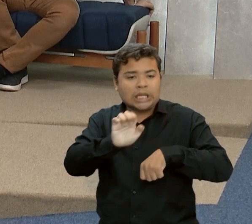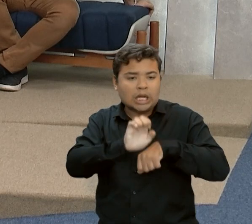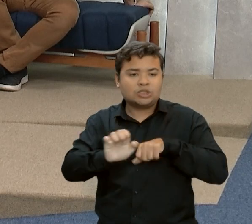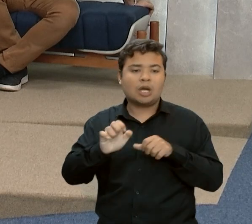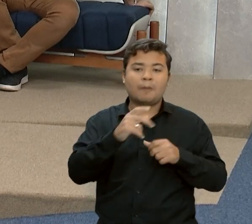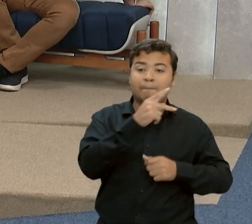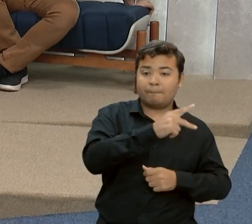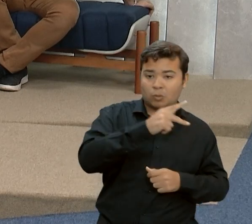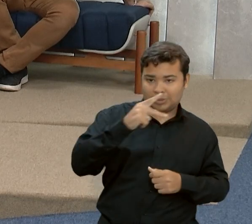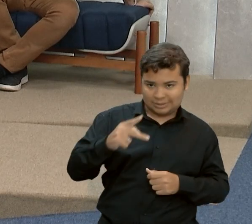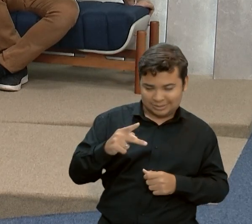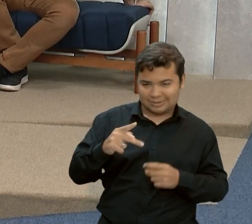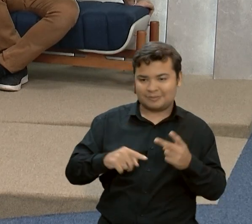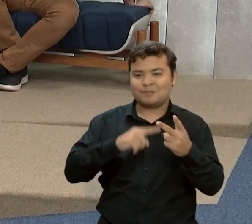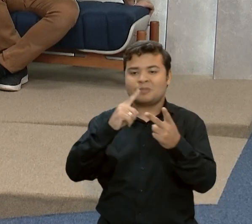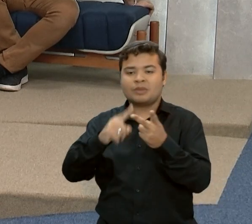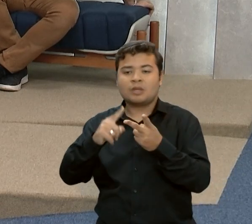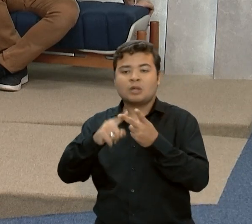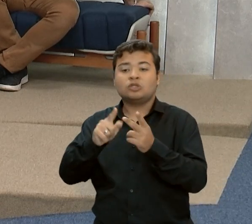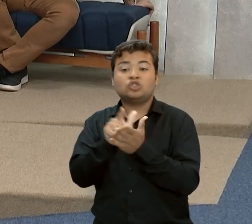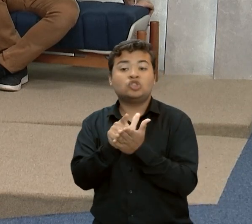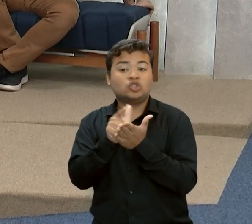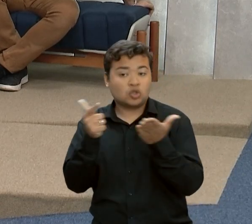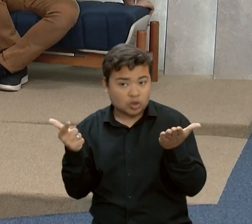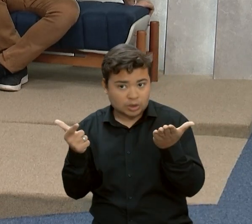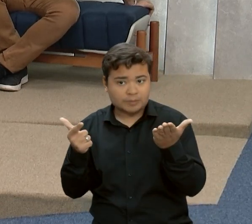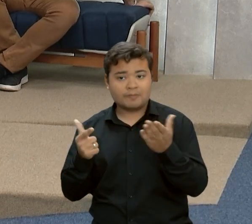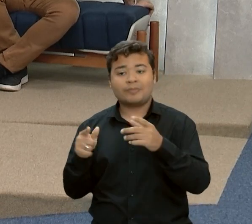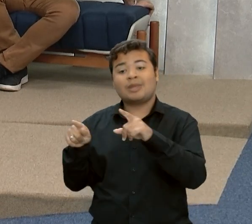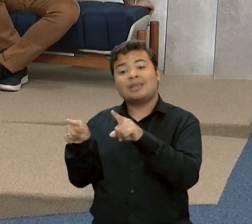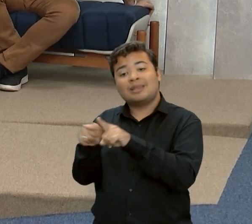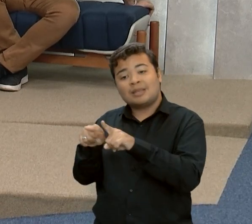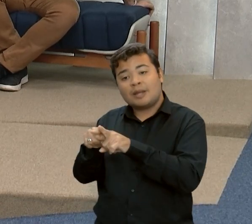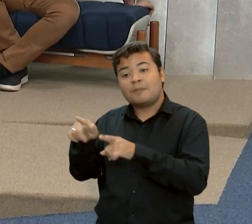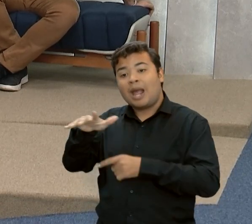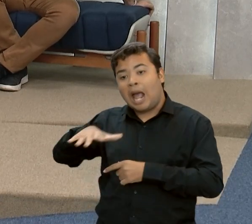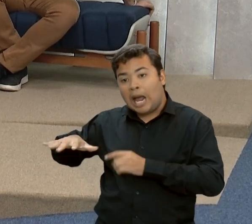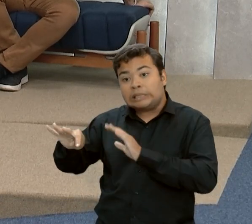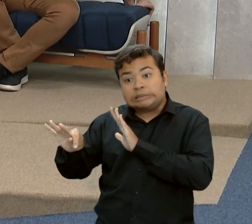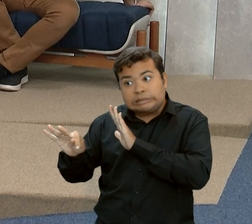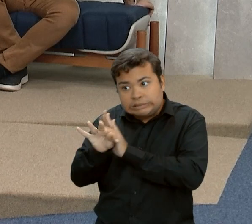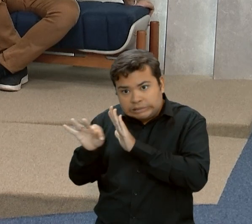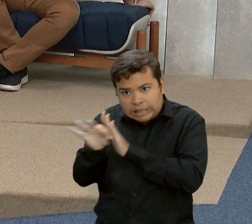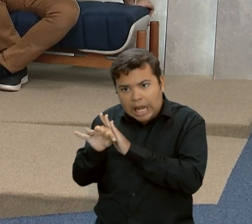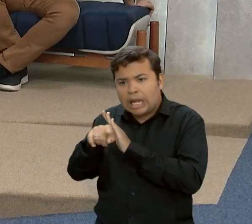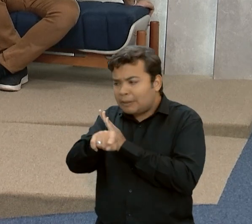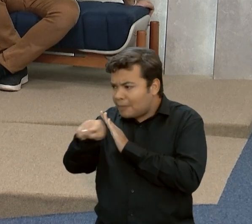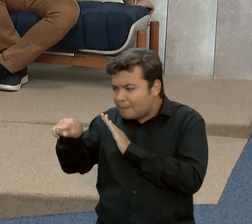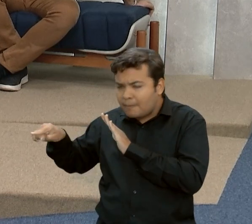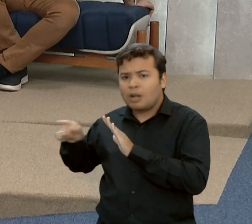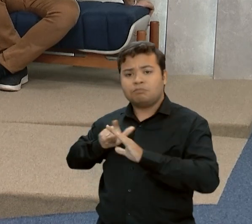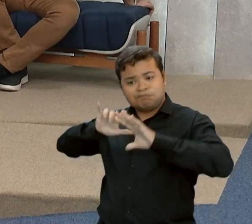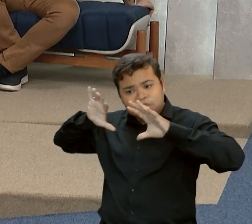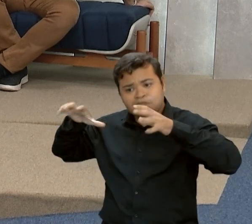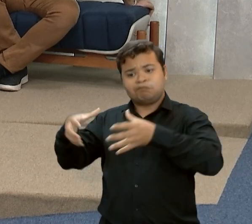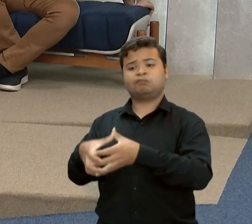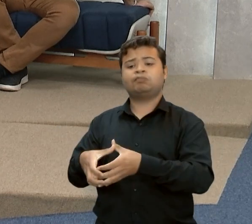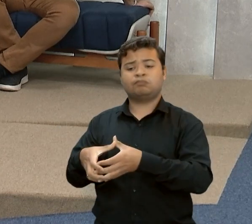de jornalismo, também das áreas técnicas. Então, assim, tudo isso vem como